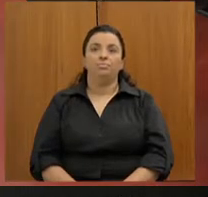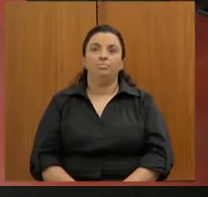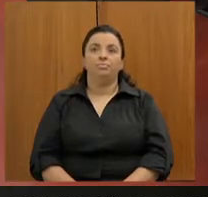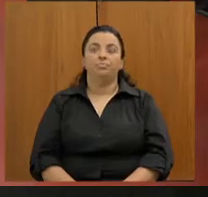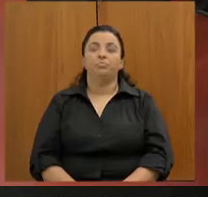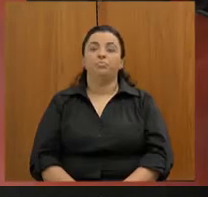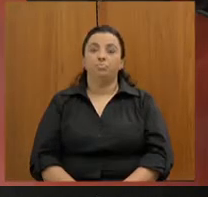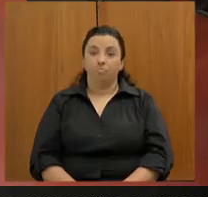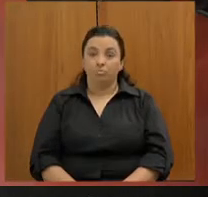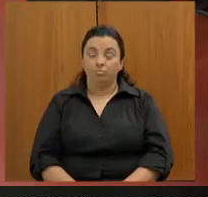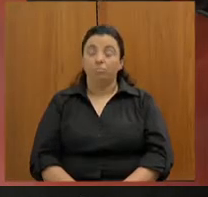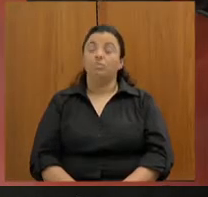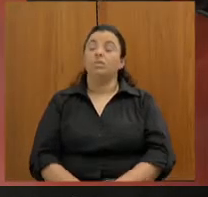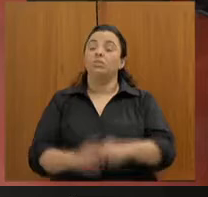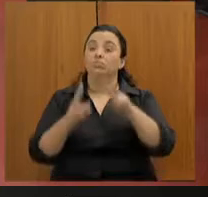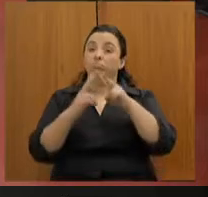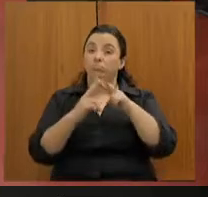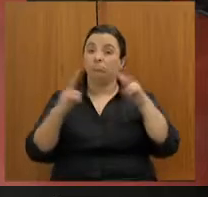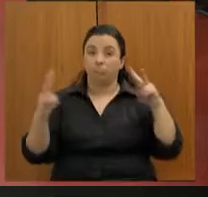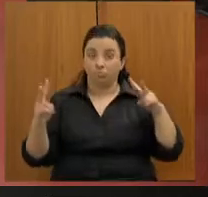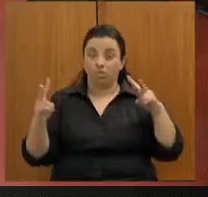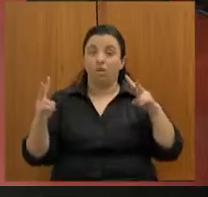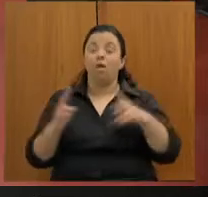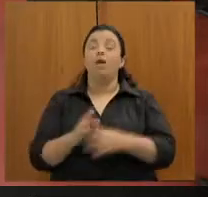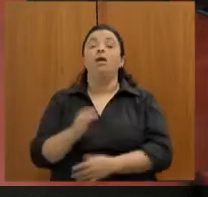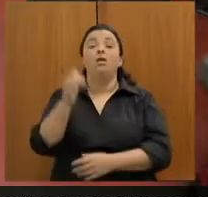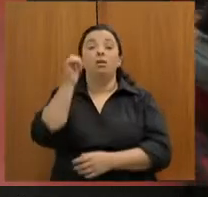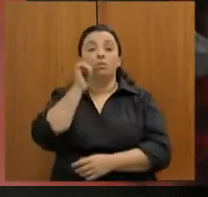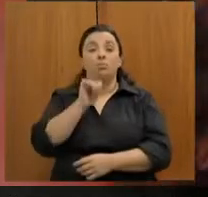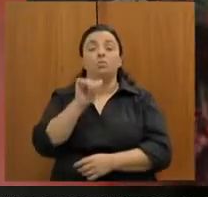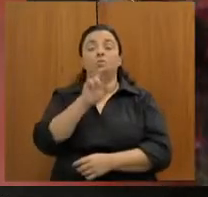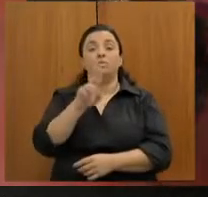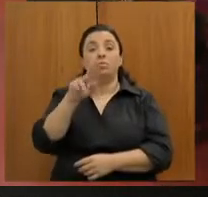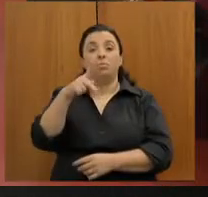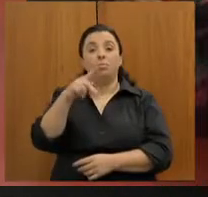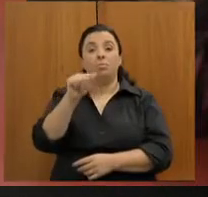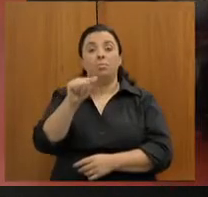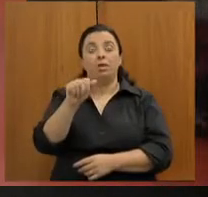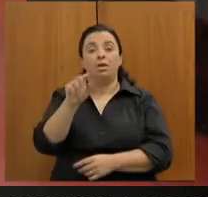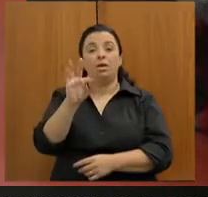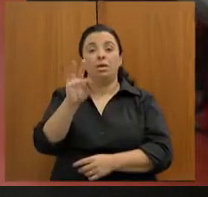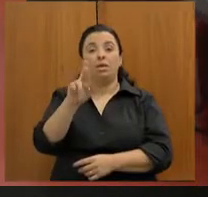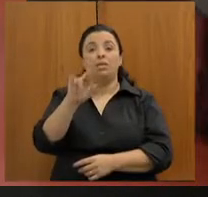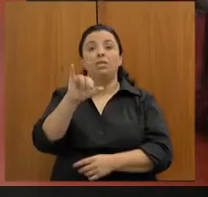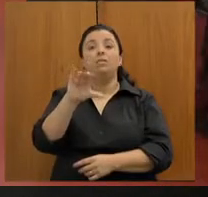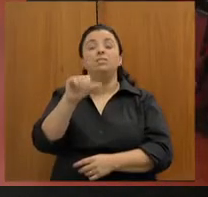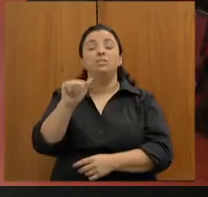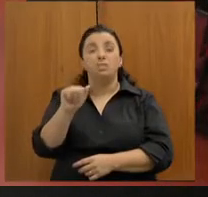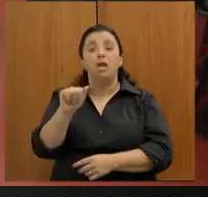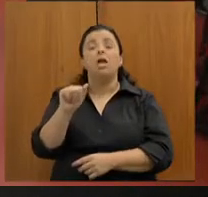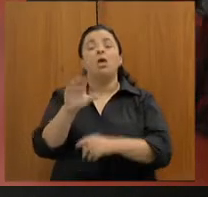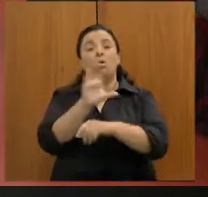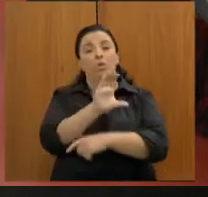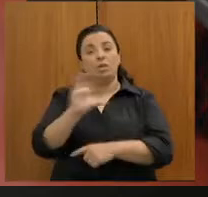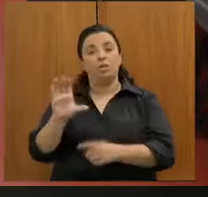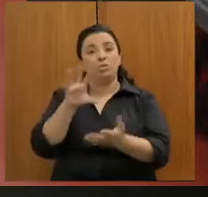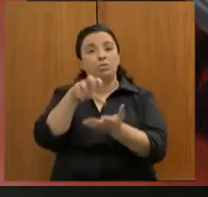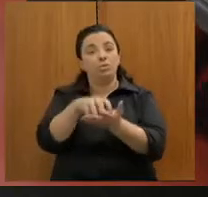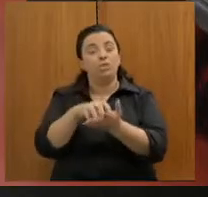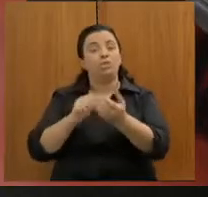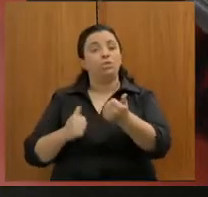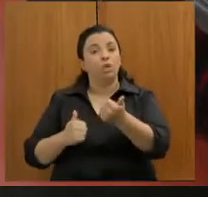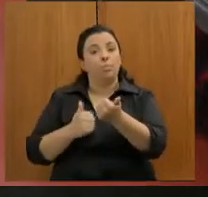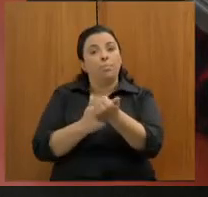de forma remota Patrícia AB Cook promotora coordenadora do Centro de Apoio operacional